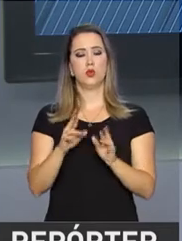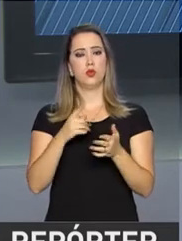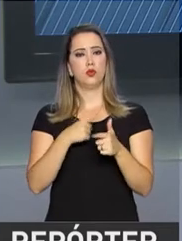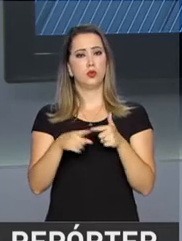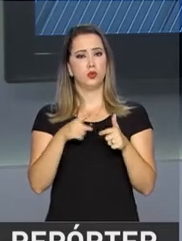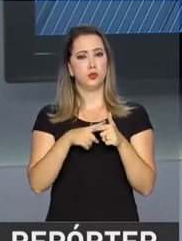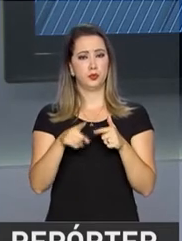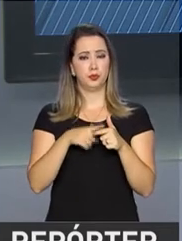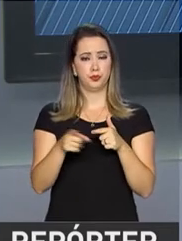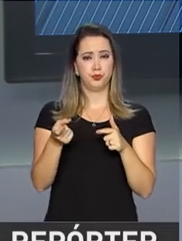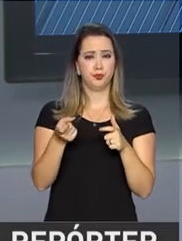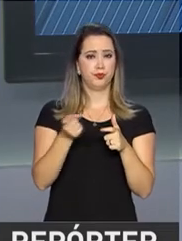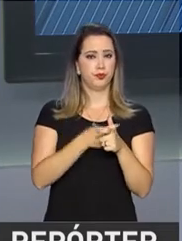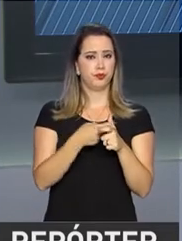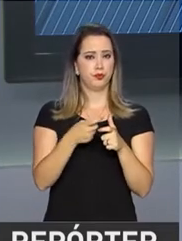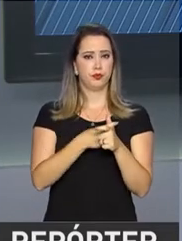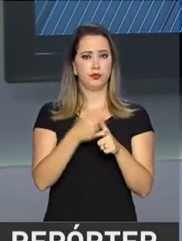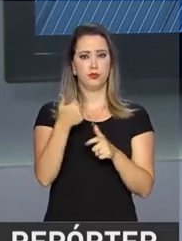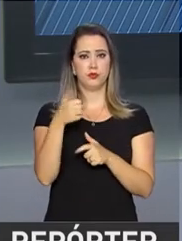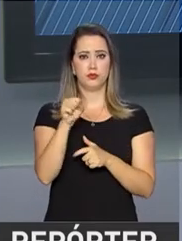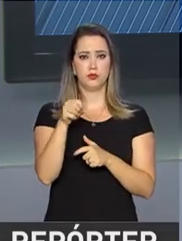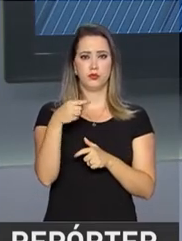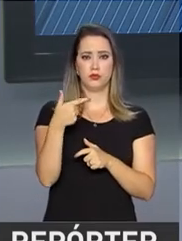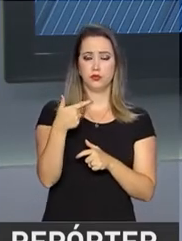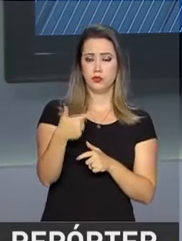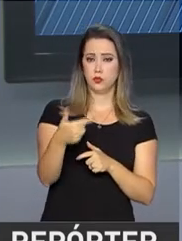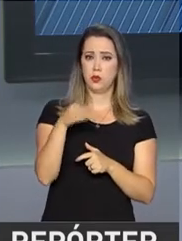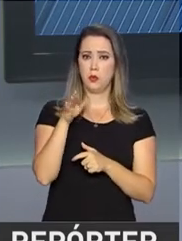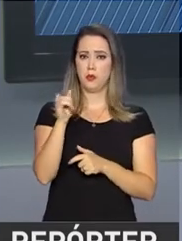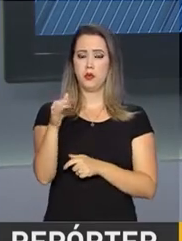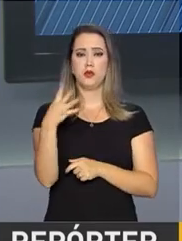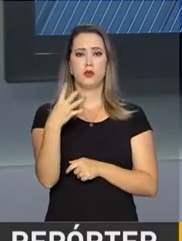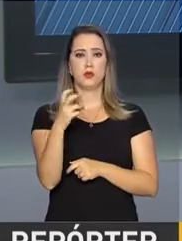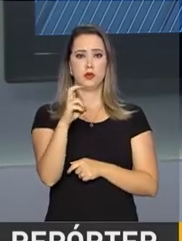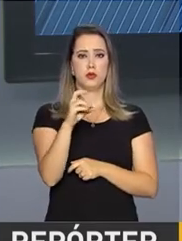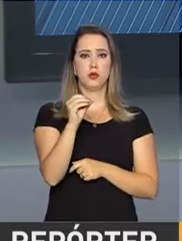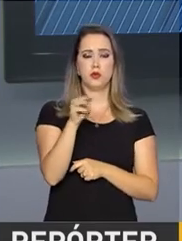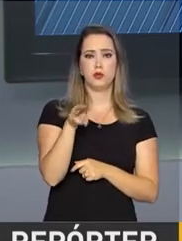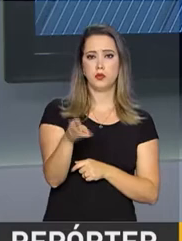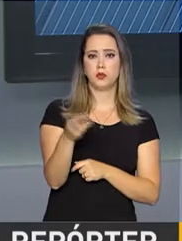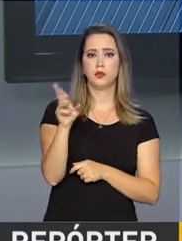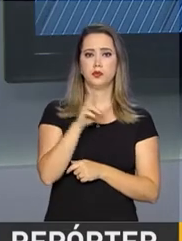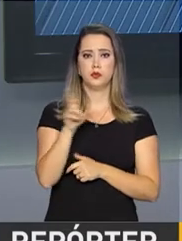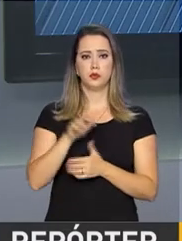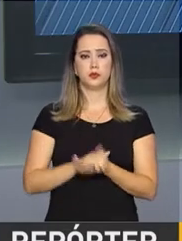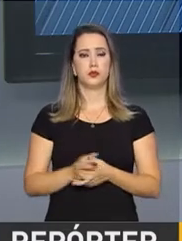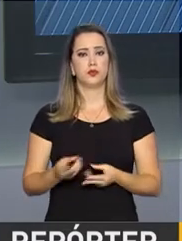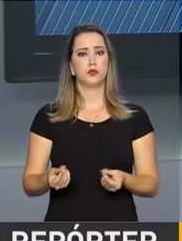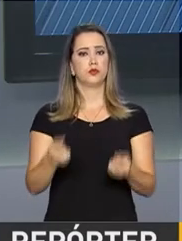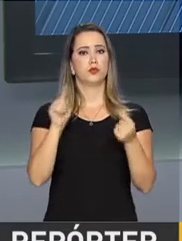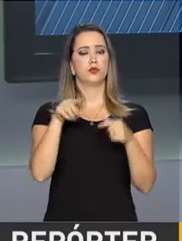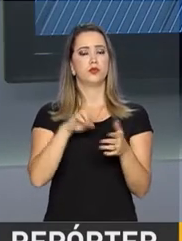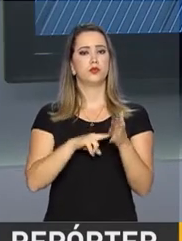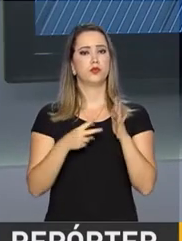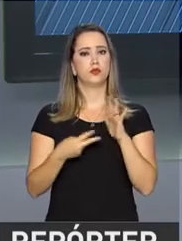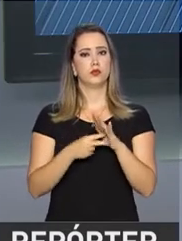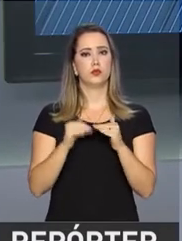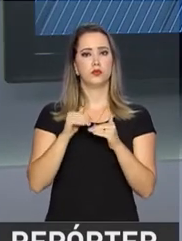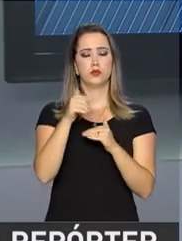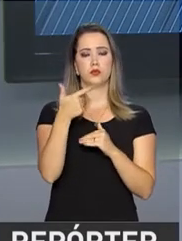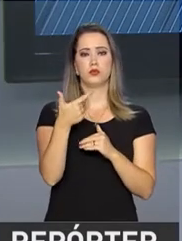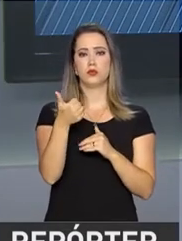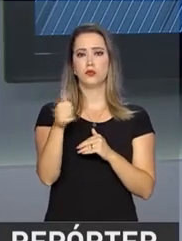chegou a 188 182 bilhões 450 milhões de reais esse valor representa um aumento